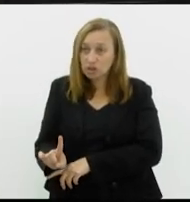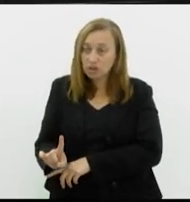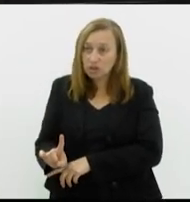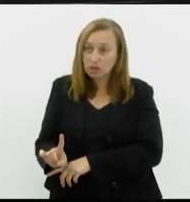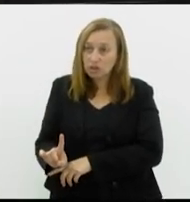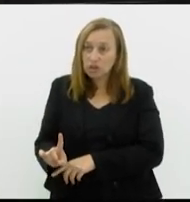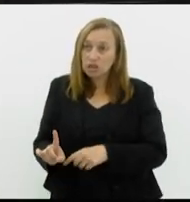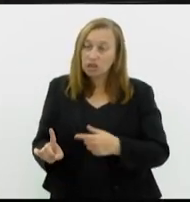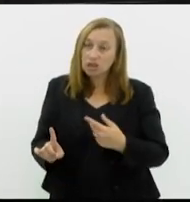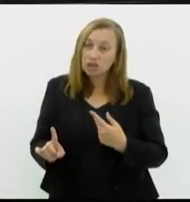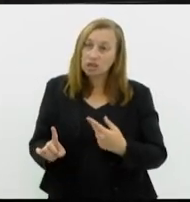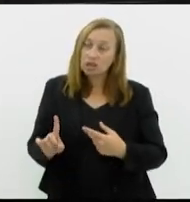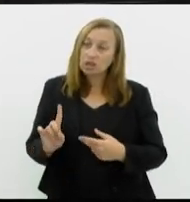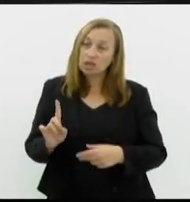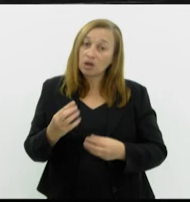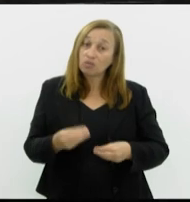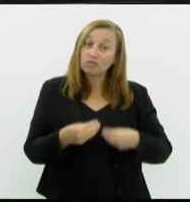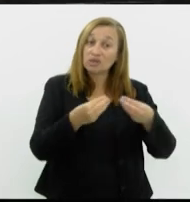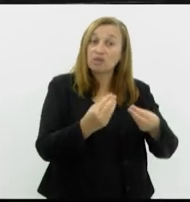concedeu a outros Estados.